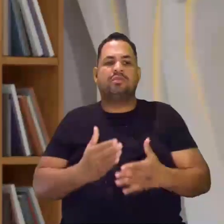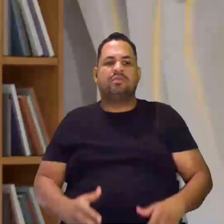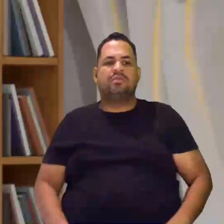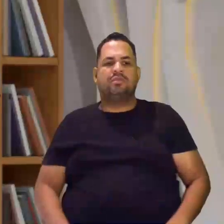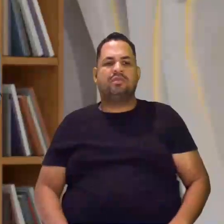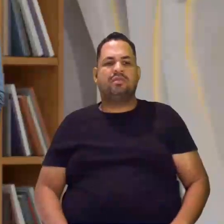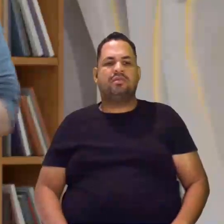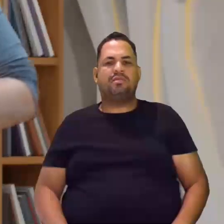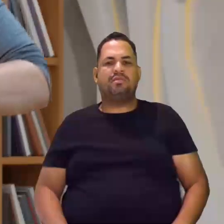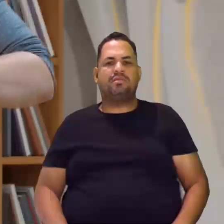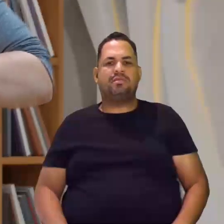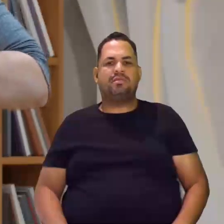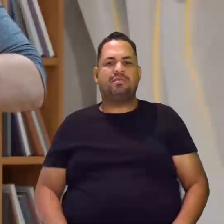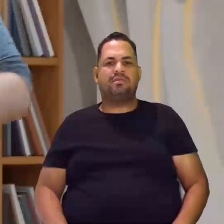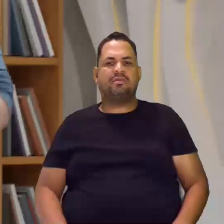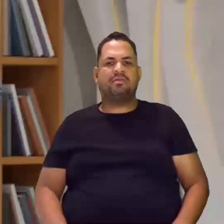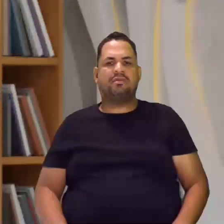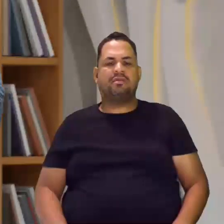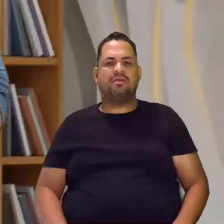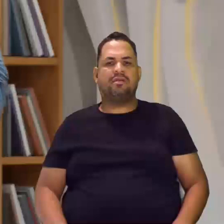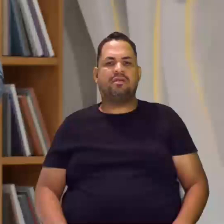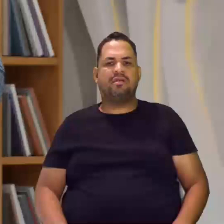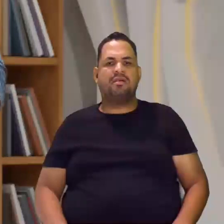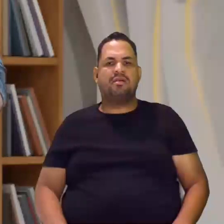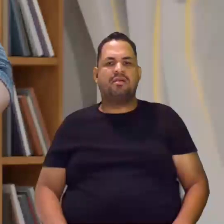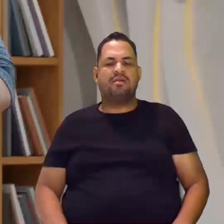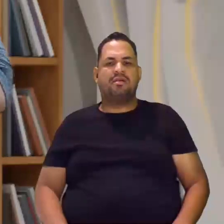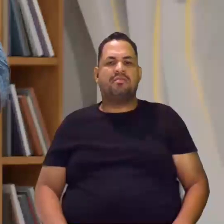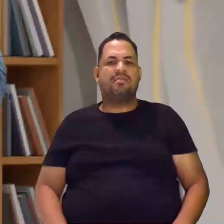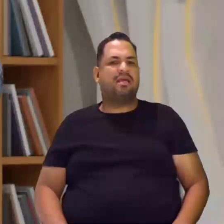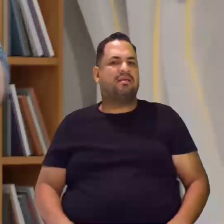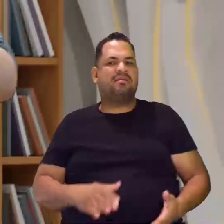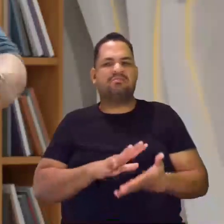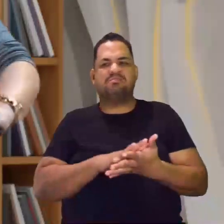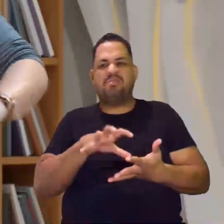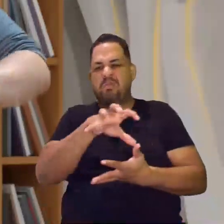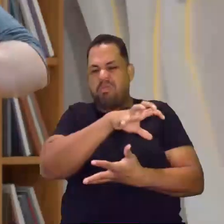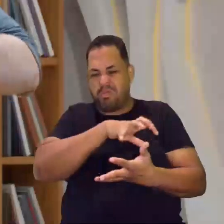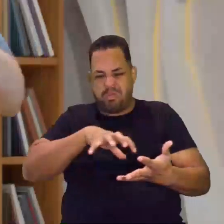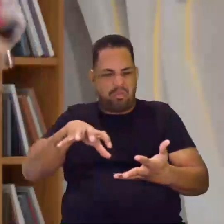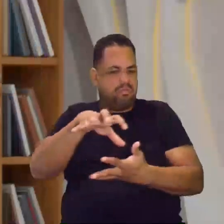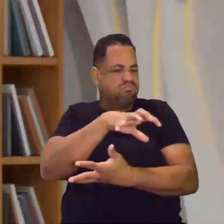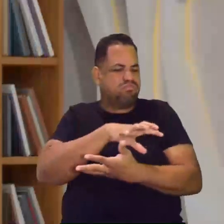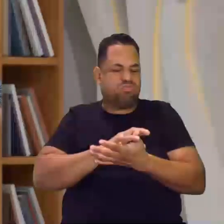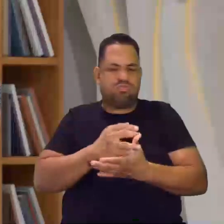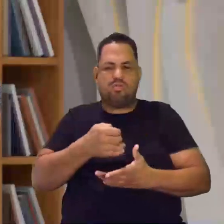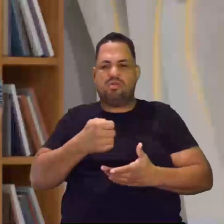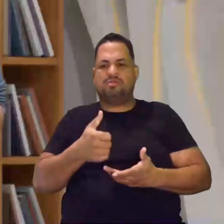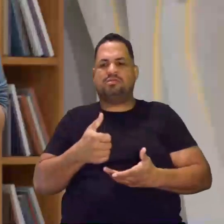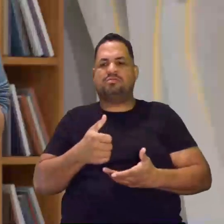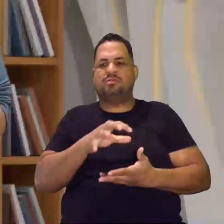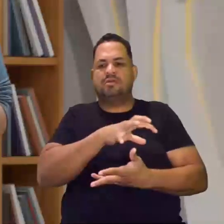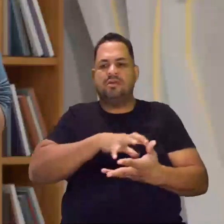e aí foi assim um quebra-quebra, quase uma revolução,